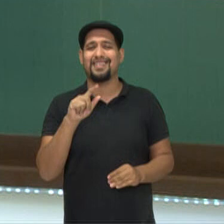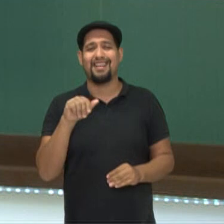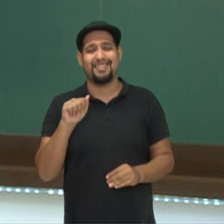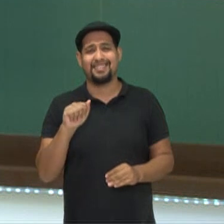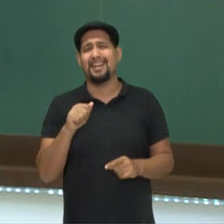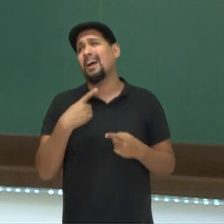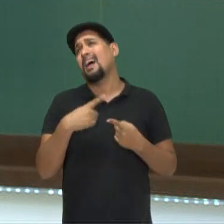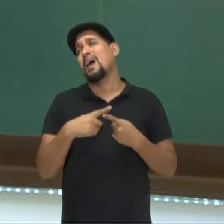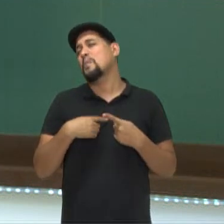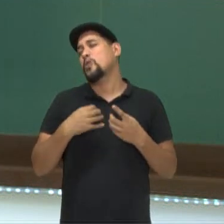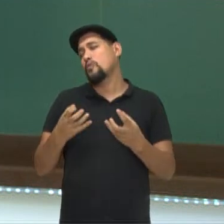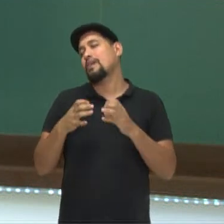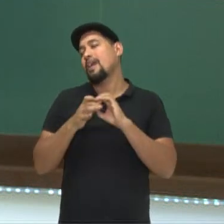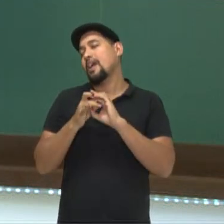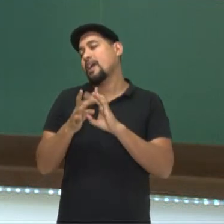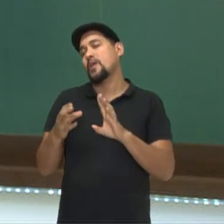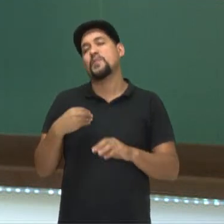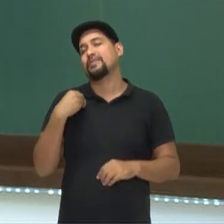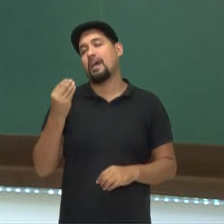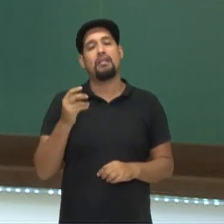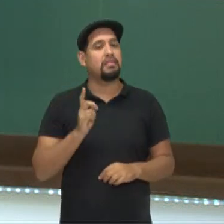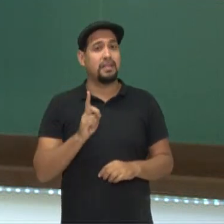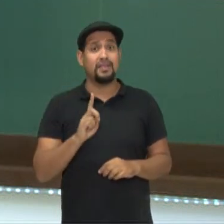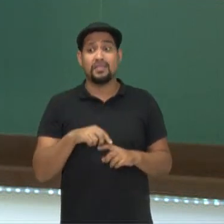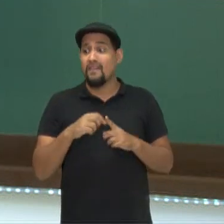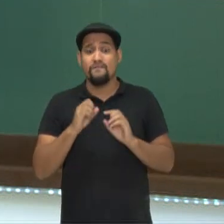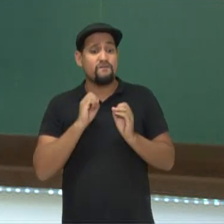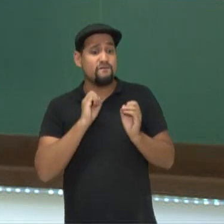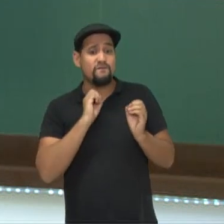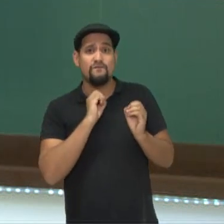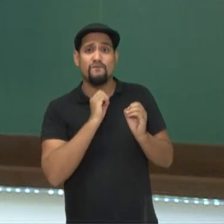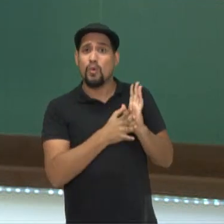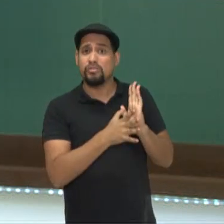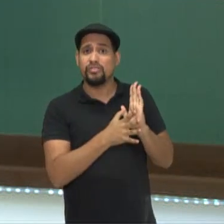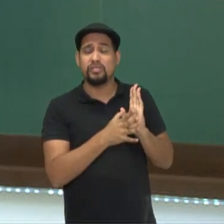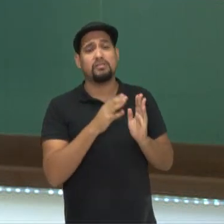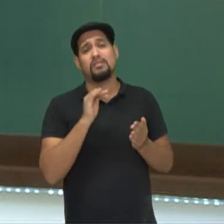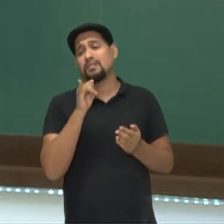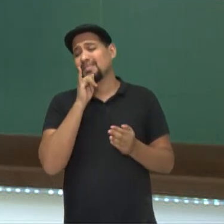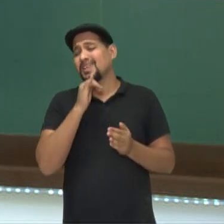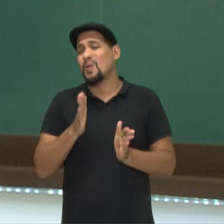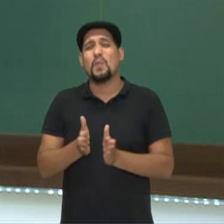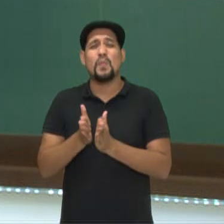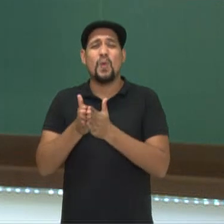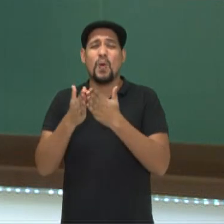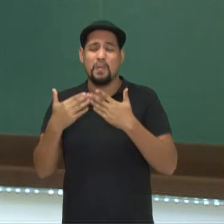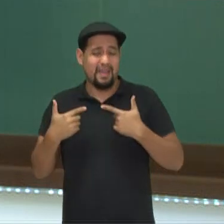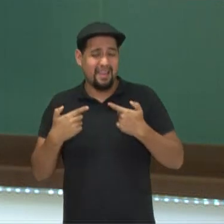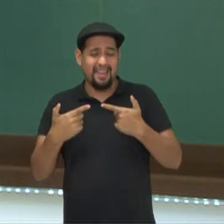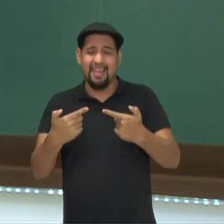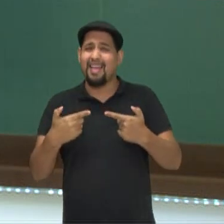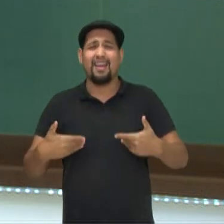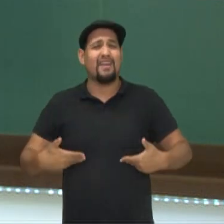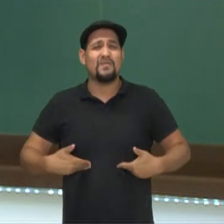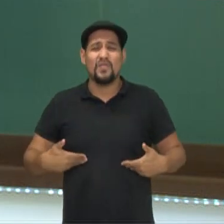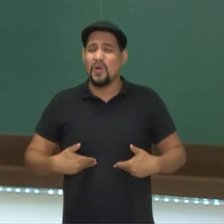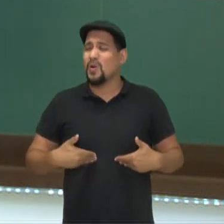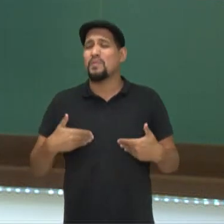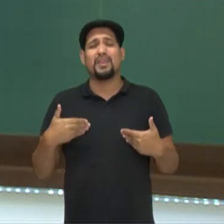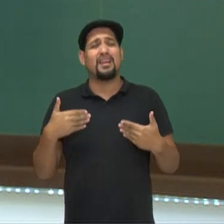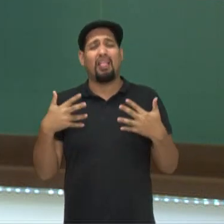porque, por livre, espontânea vontade, eles estão fugindo de algo, como pobreza, guerra,